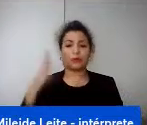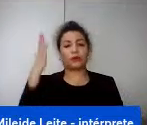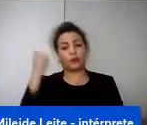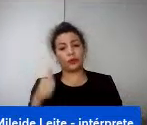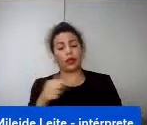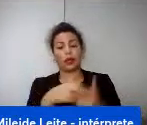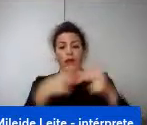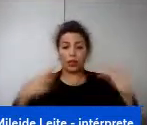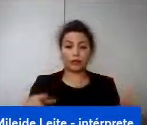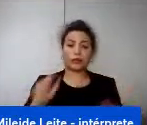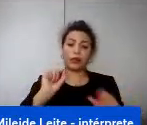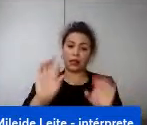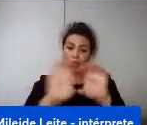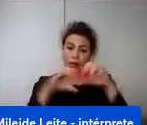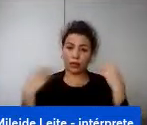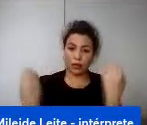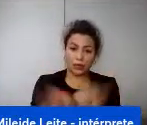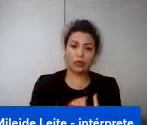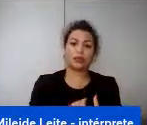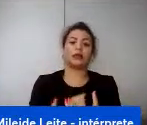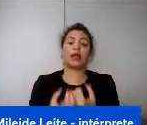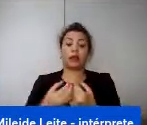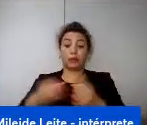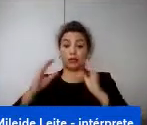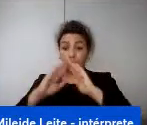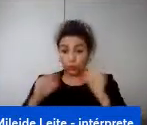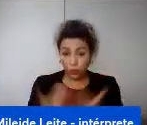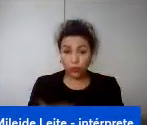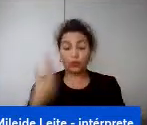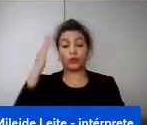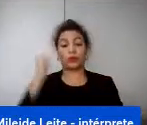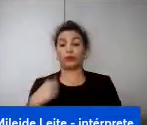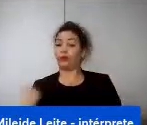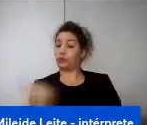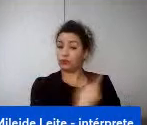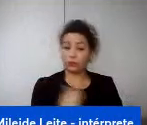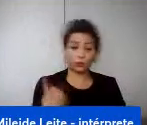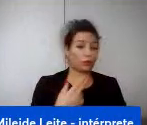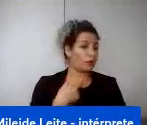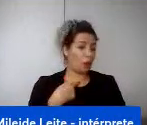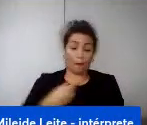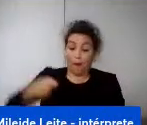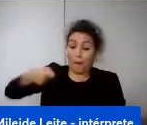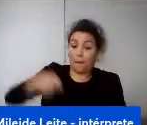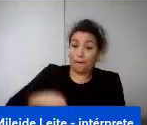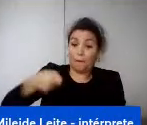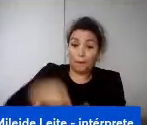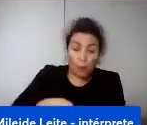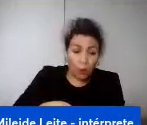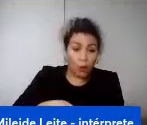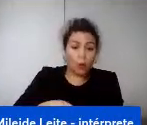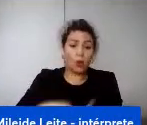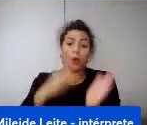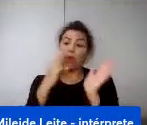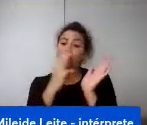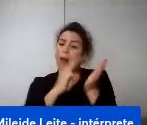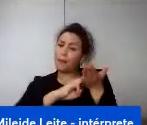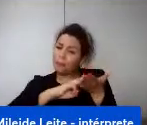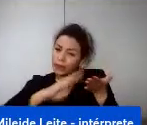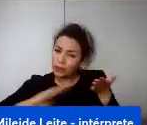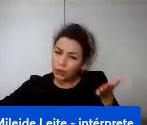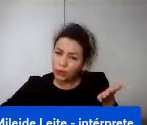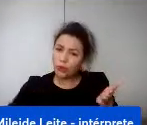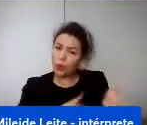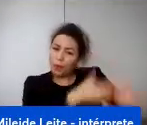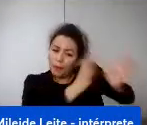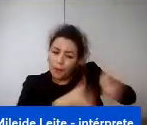que a comunidade, que a rede de ensino sabe. Quer dizer, nós não podemos impor uma metodologia, um processo,